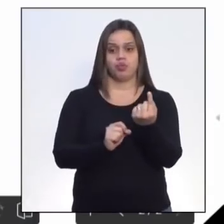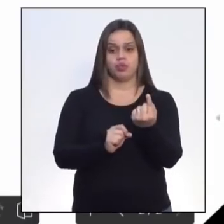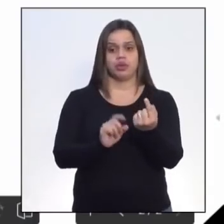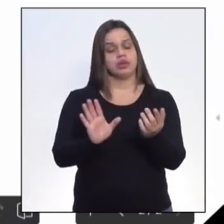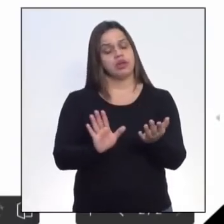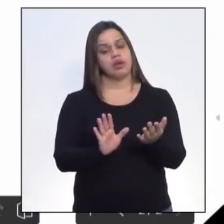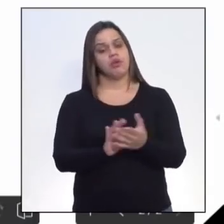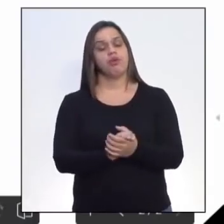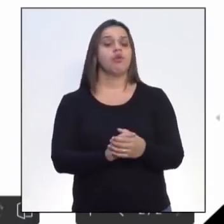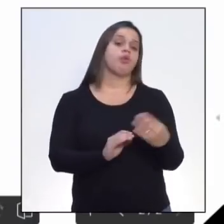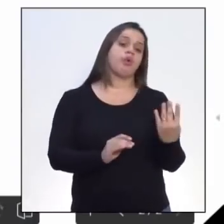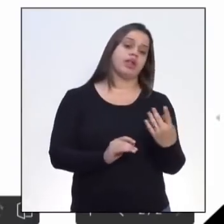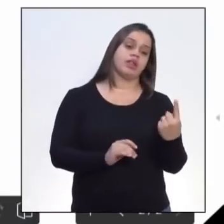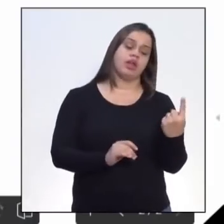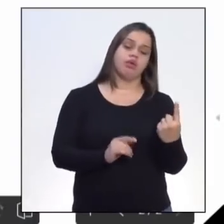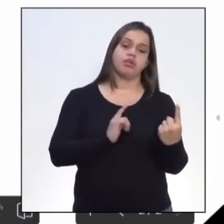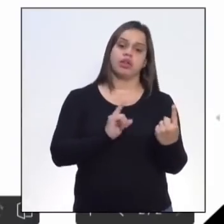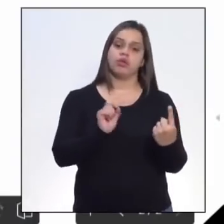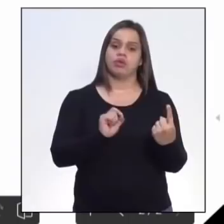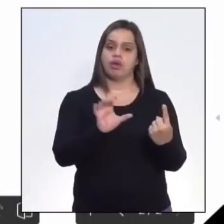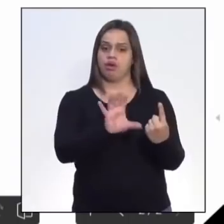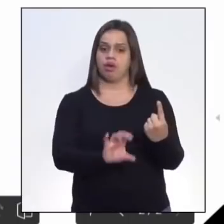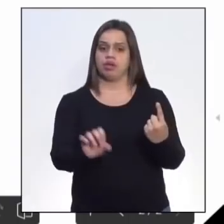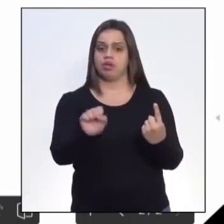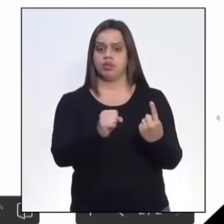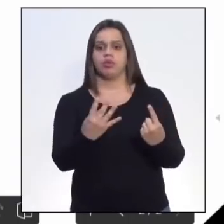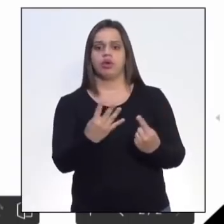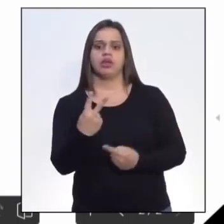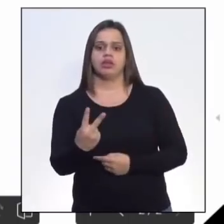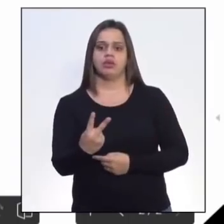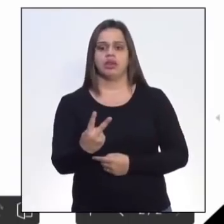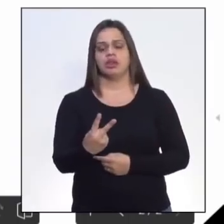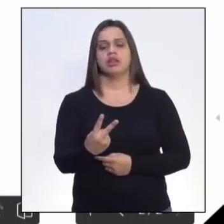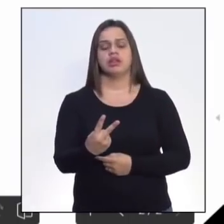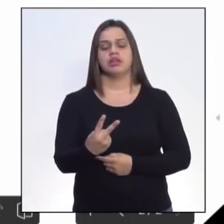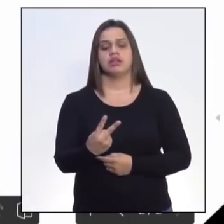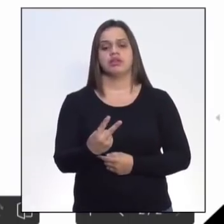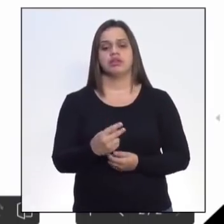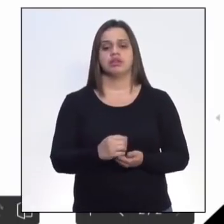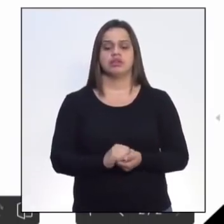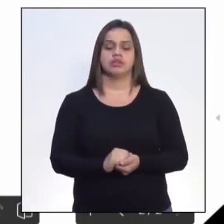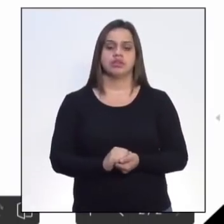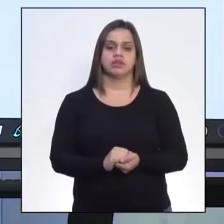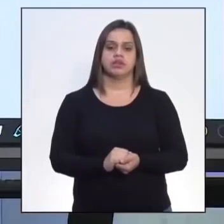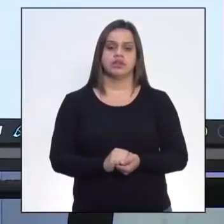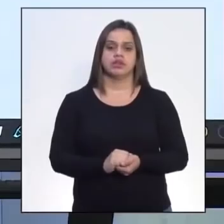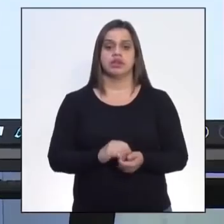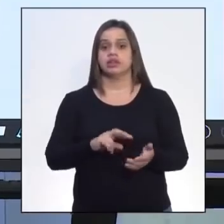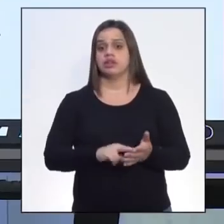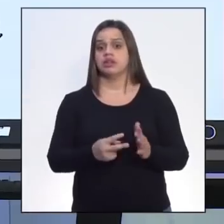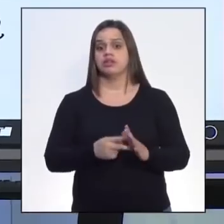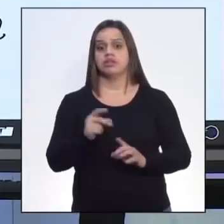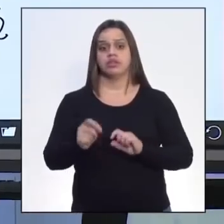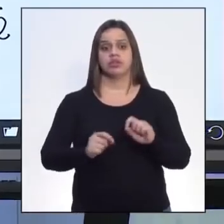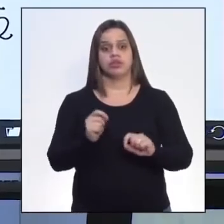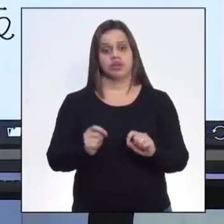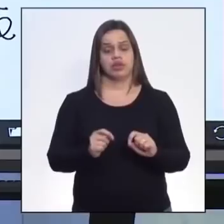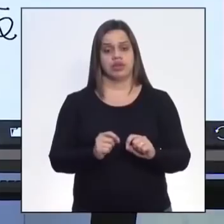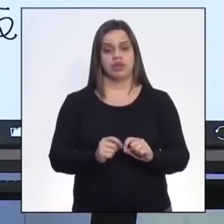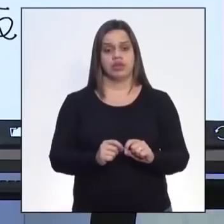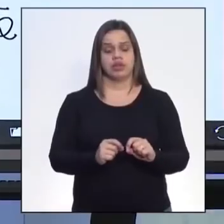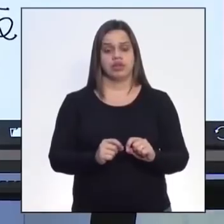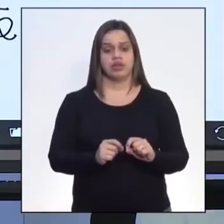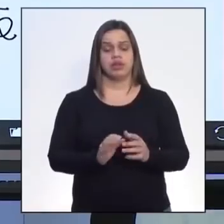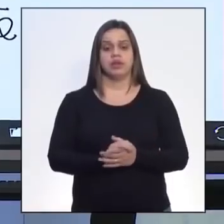invés de 41, eu teria um arredondamento para 42. Ou seja, a